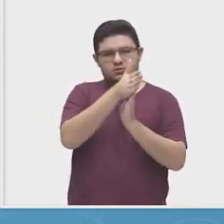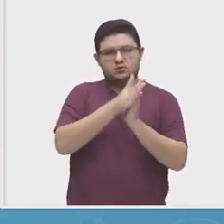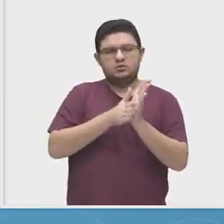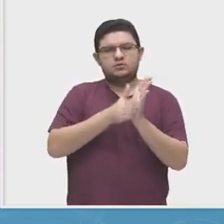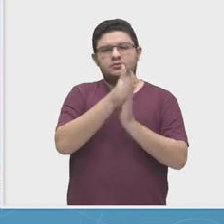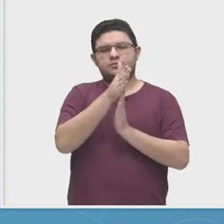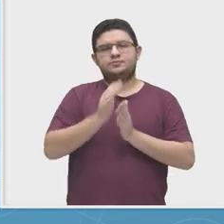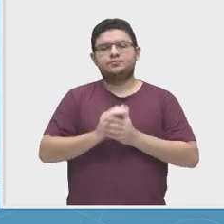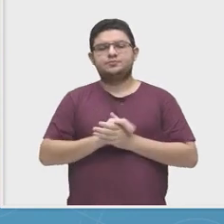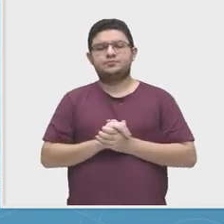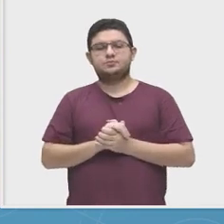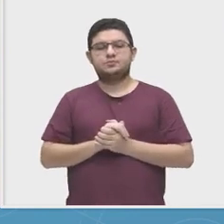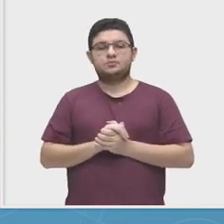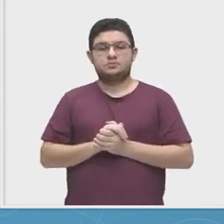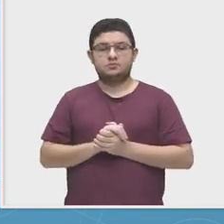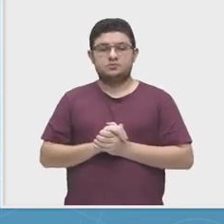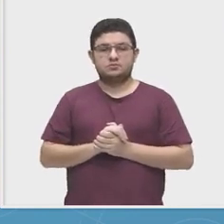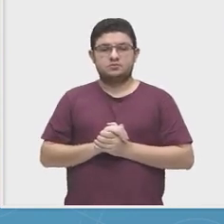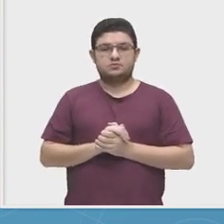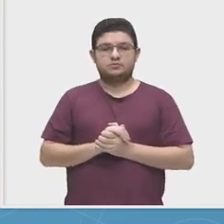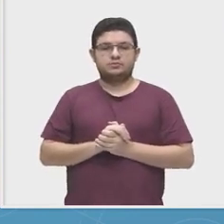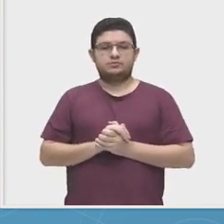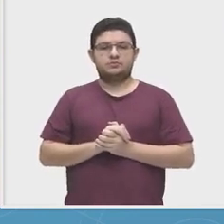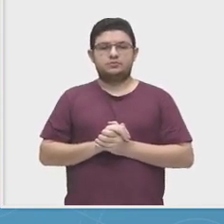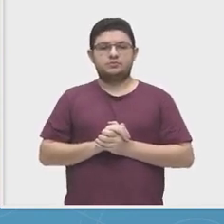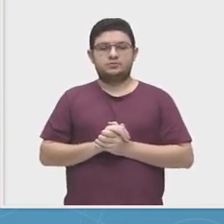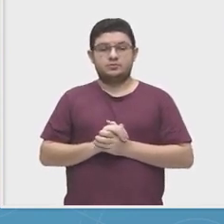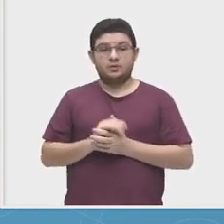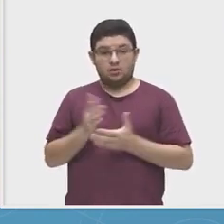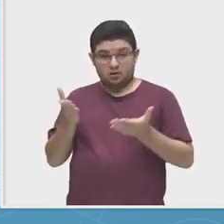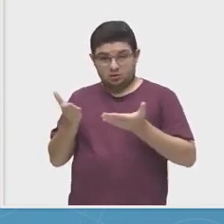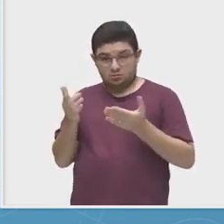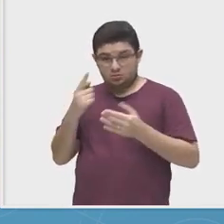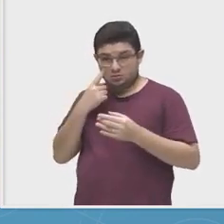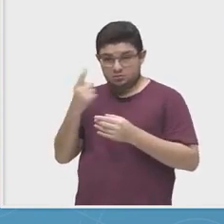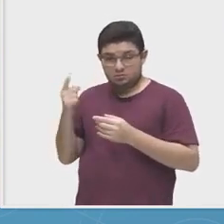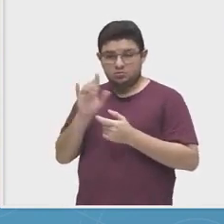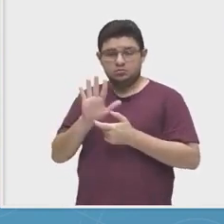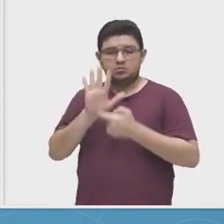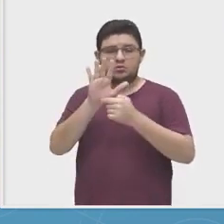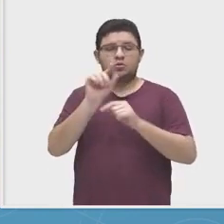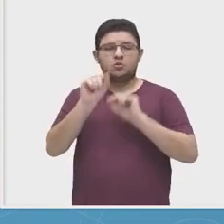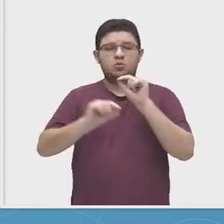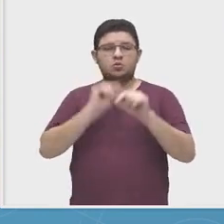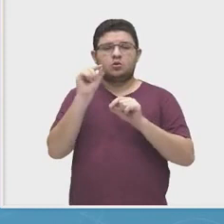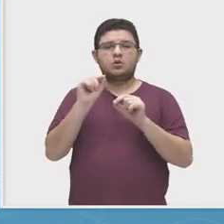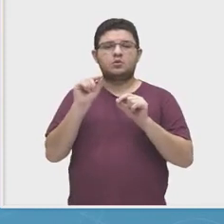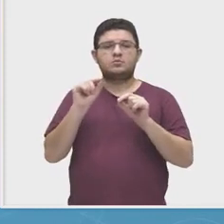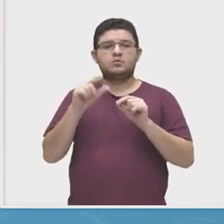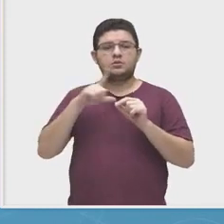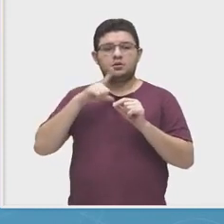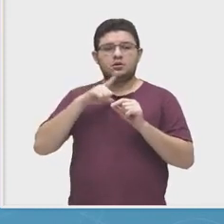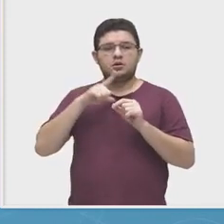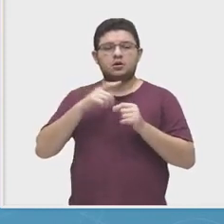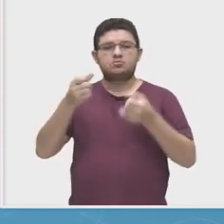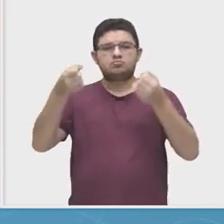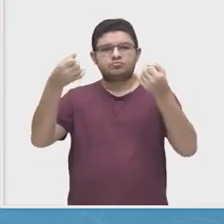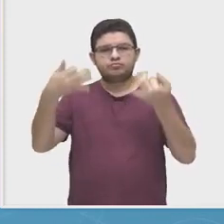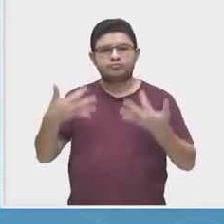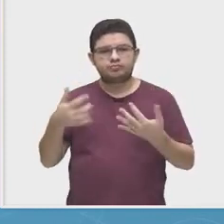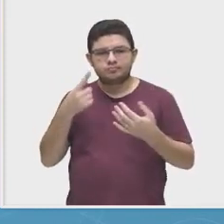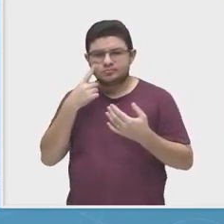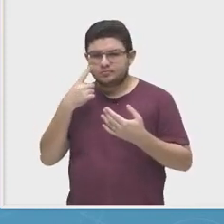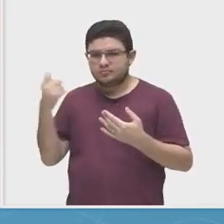no jornal. Aqui, gente, vou mostrar para vocês. Agora vou mostrar o comentário, depois vou mostrar uma